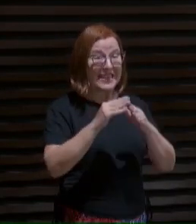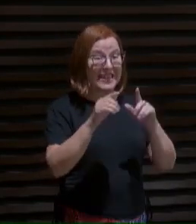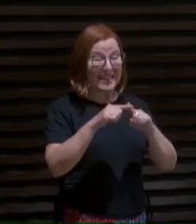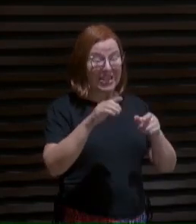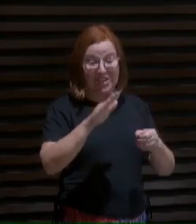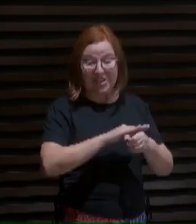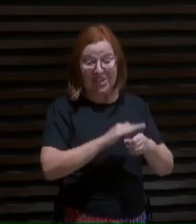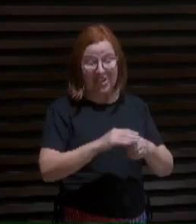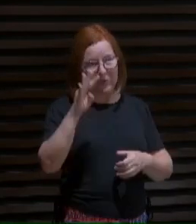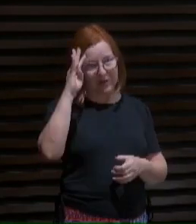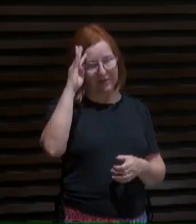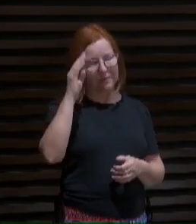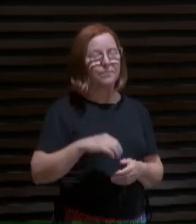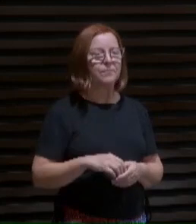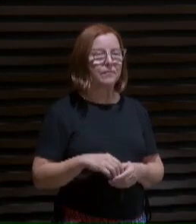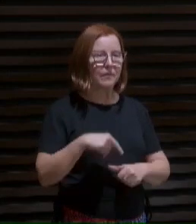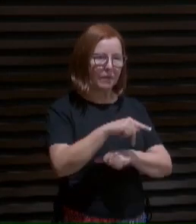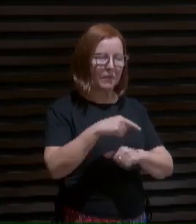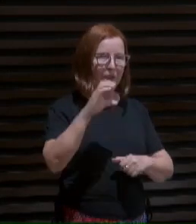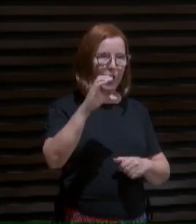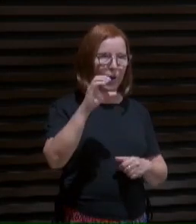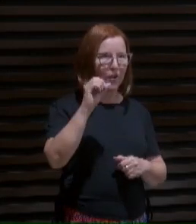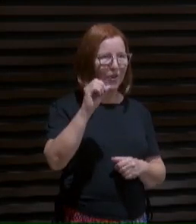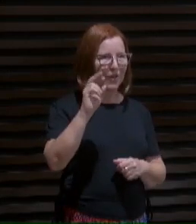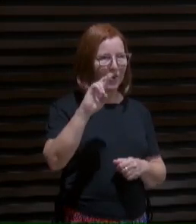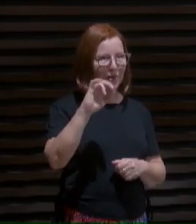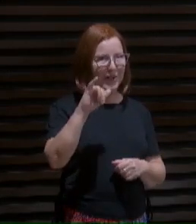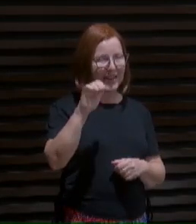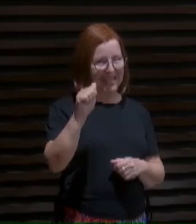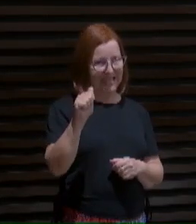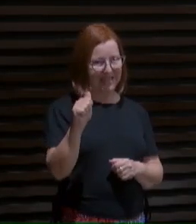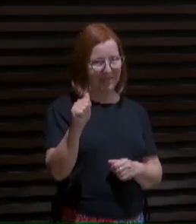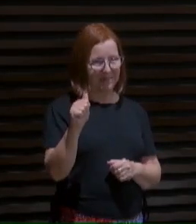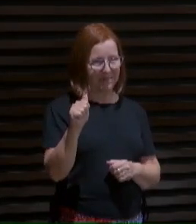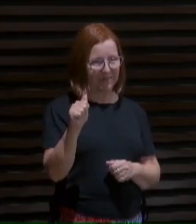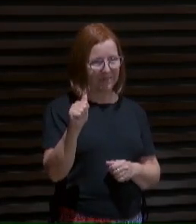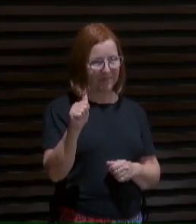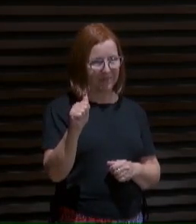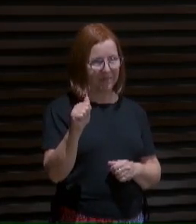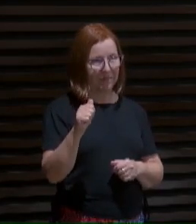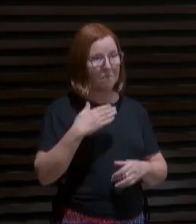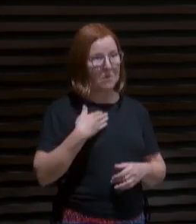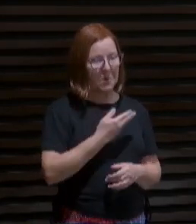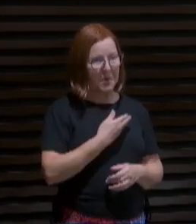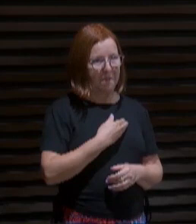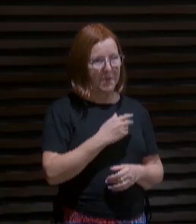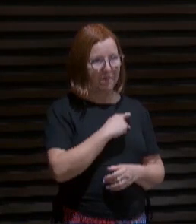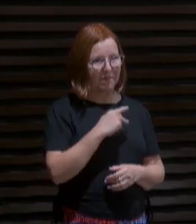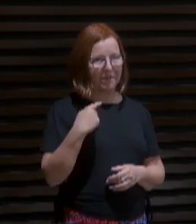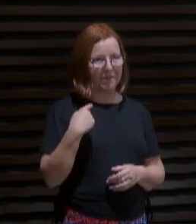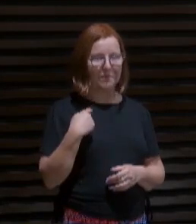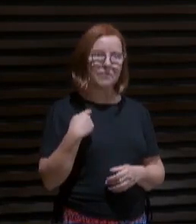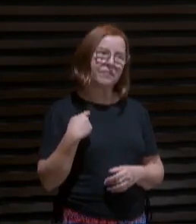A Coreia. Meu amigo pastor